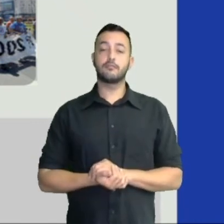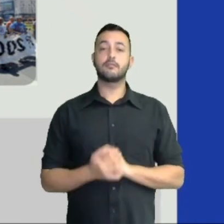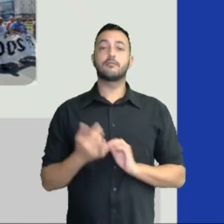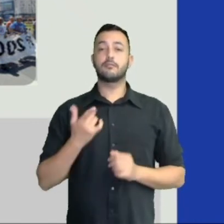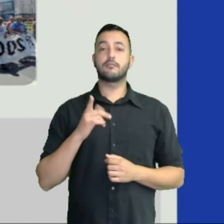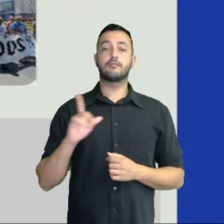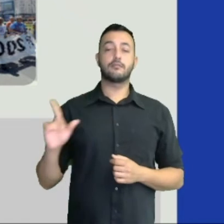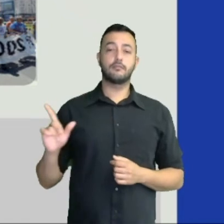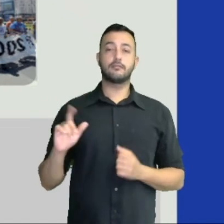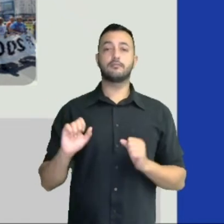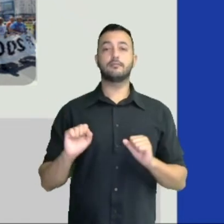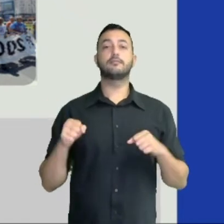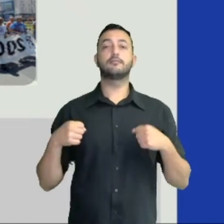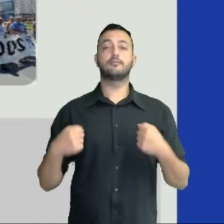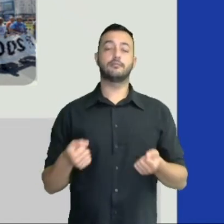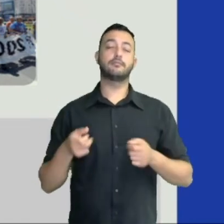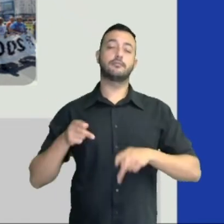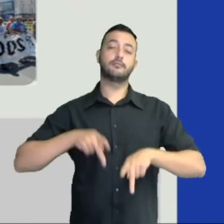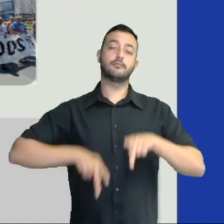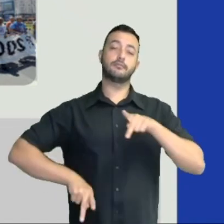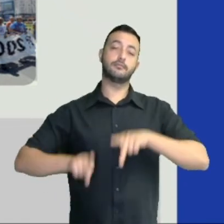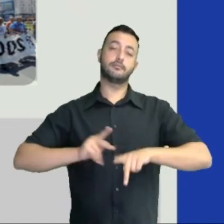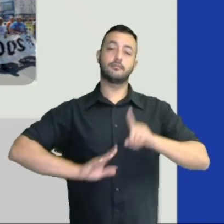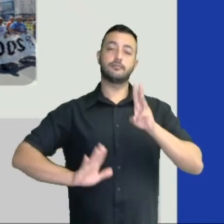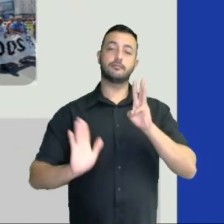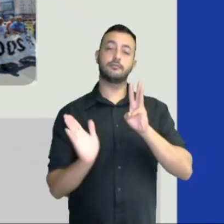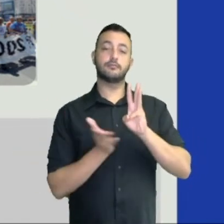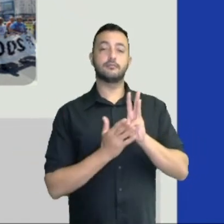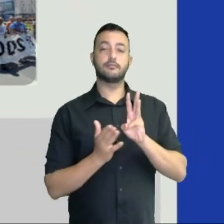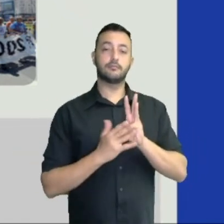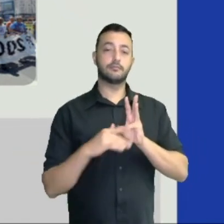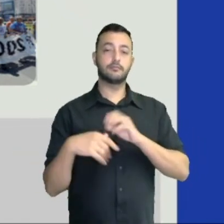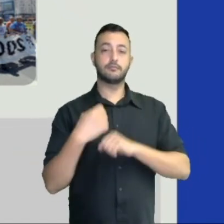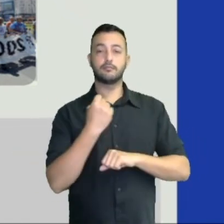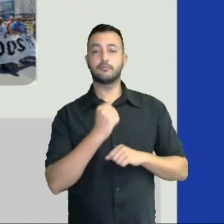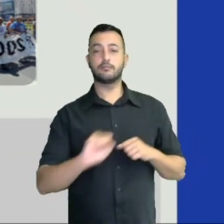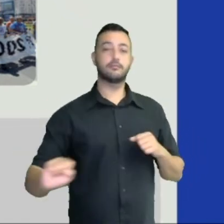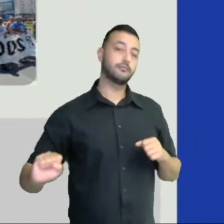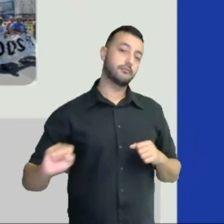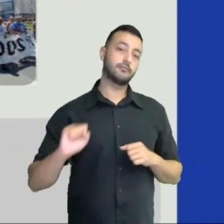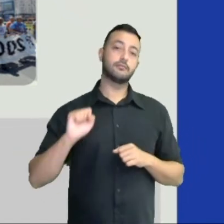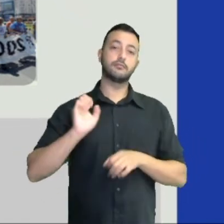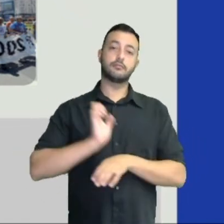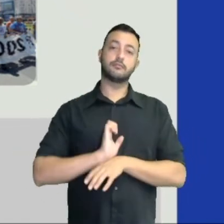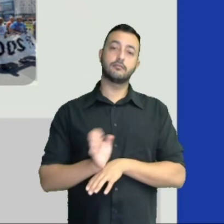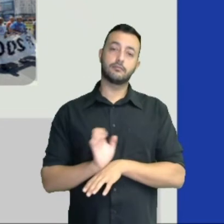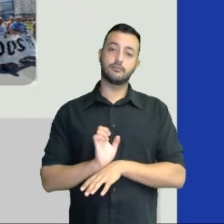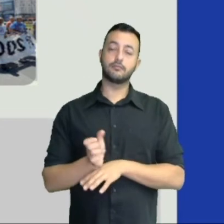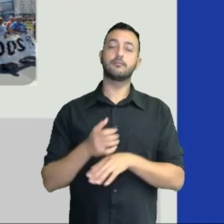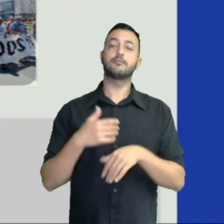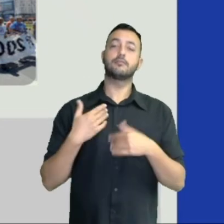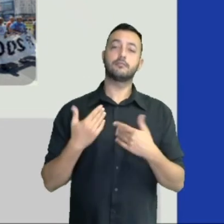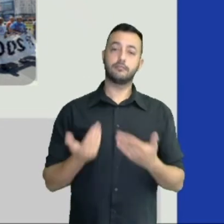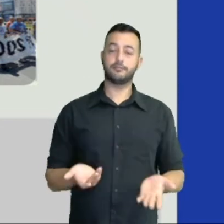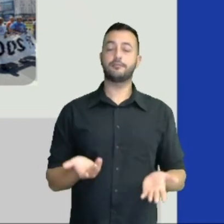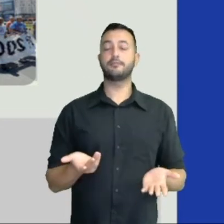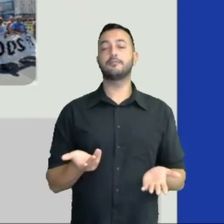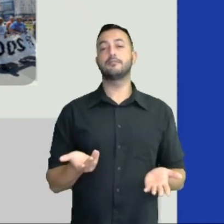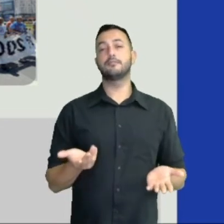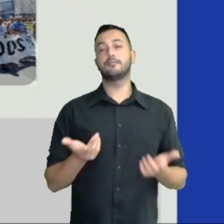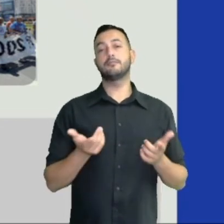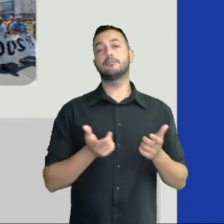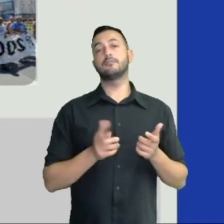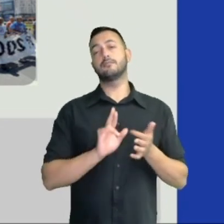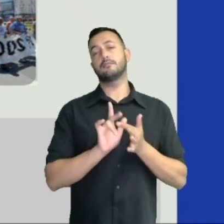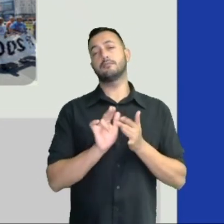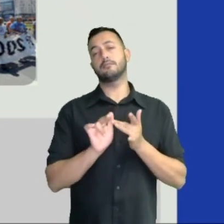Outras que lutam pelo direito dos povos indígenas, como a Confederação das Nacionalidades Indígenas no Equador, né? E muitas